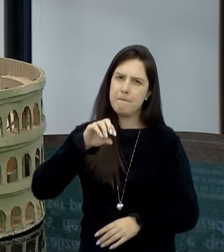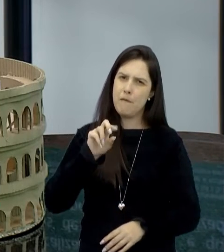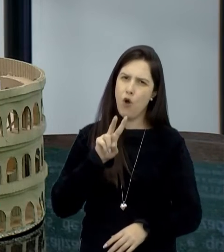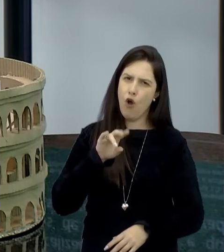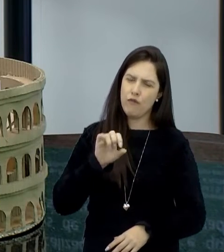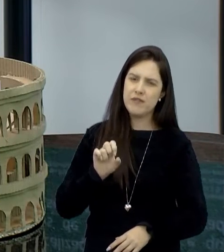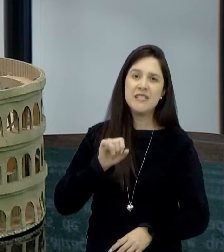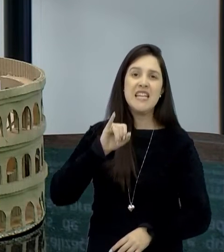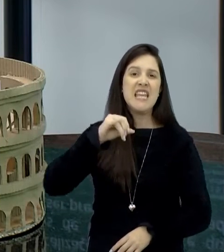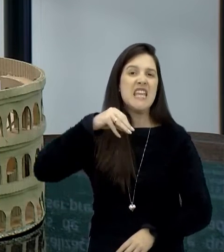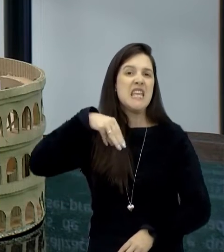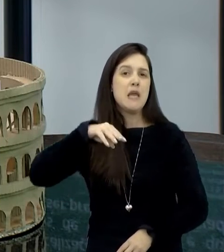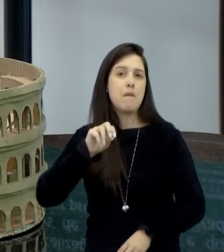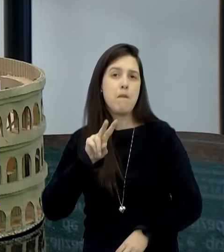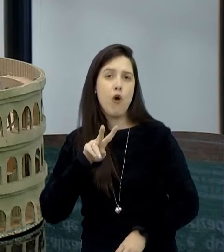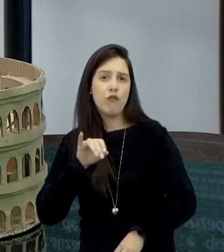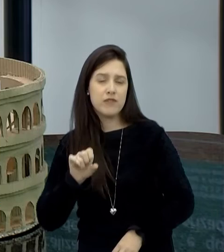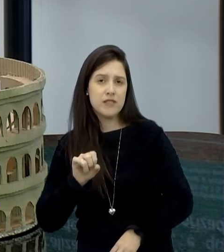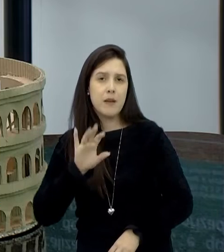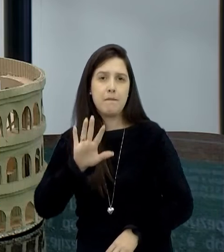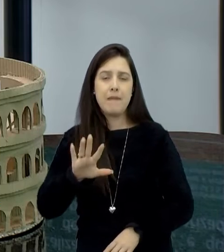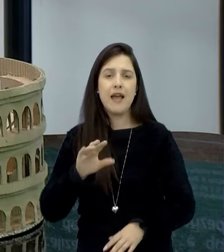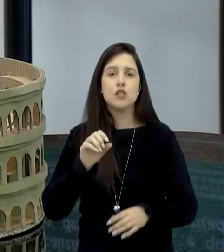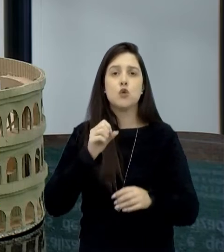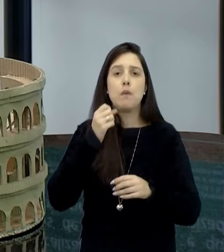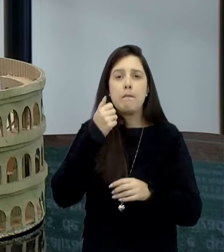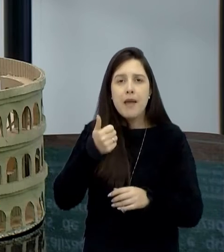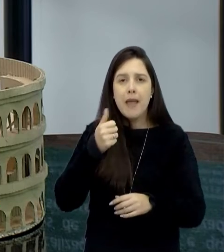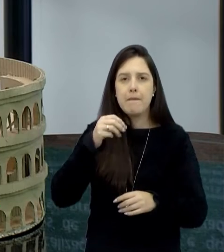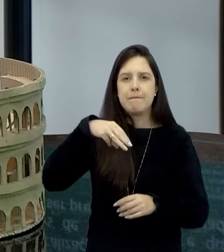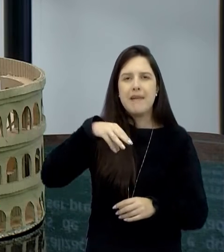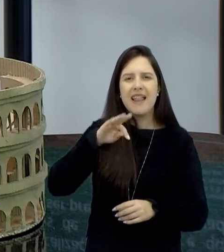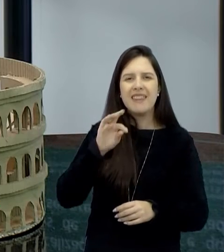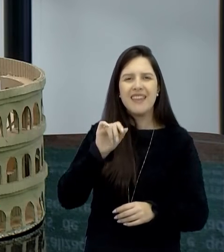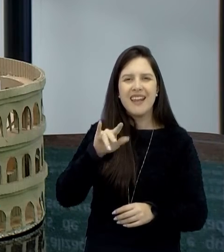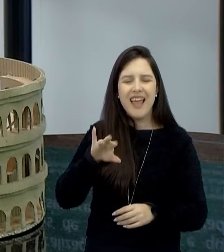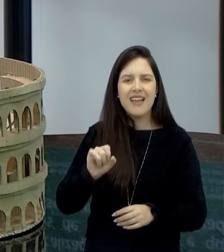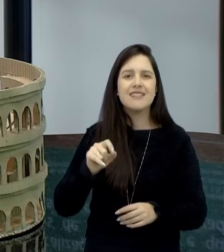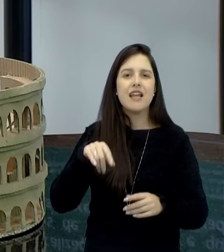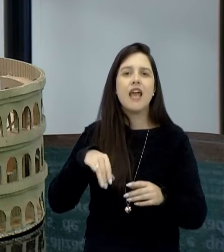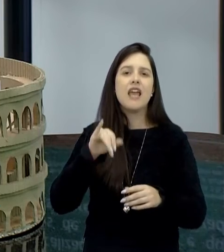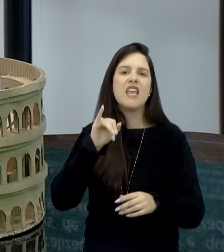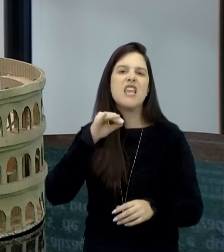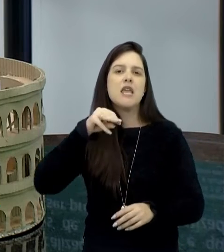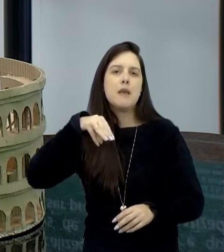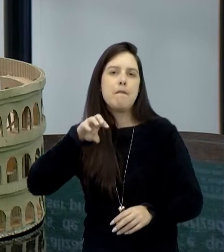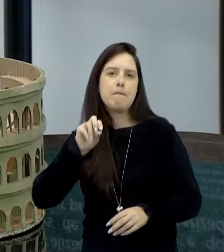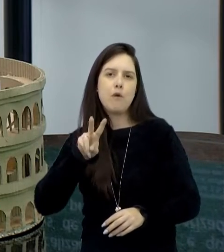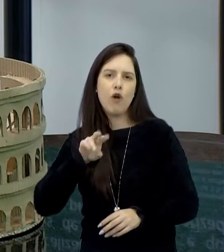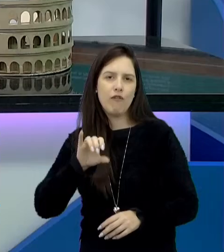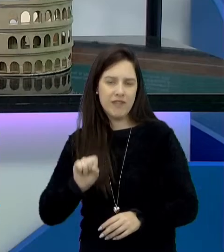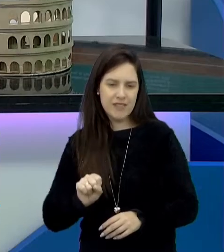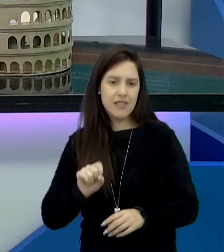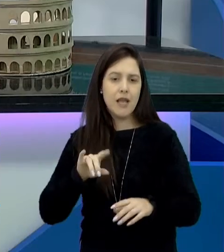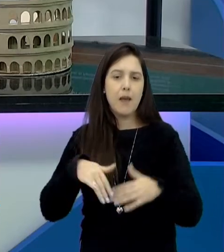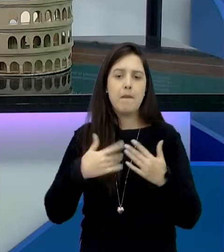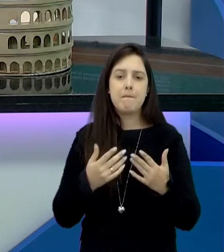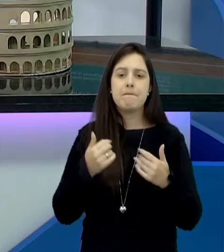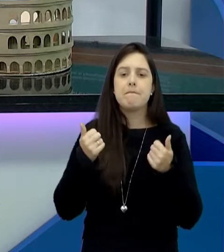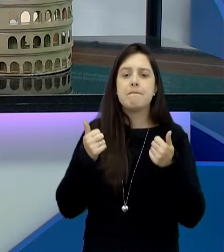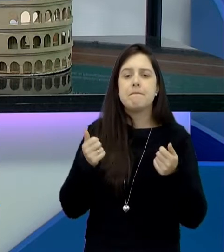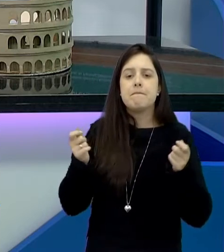bens materiais imóveis? São, por exemplo, acervos, né? Então, tem um museu que tem um